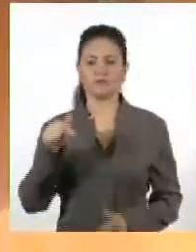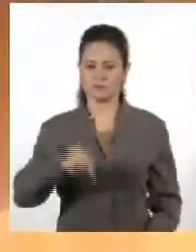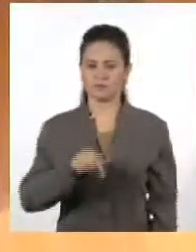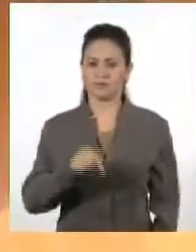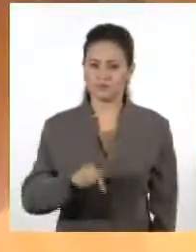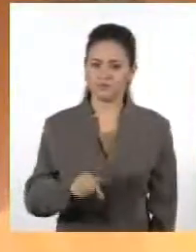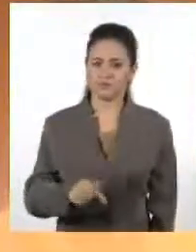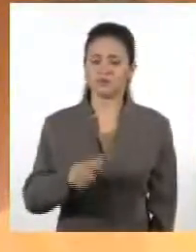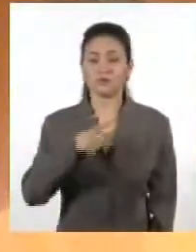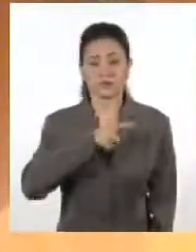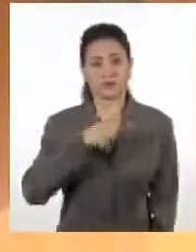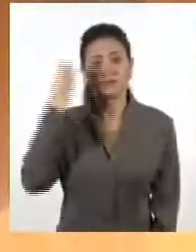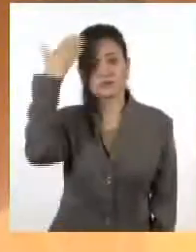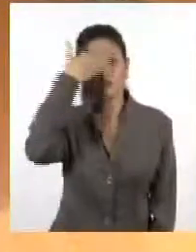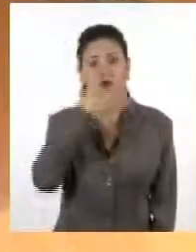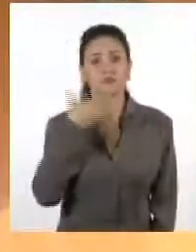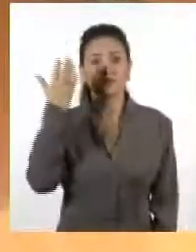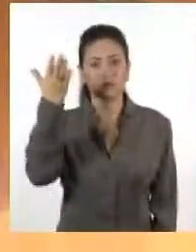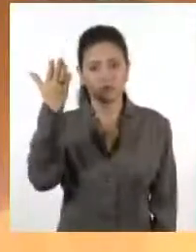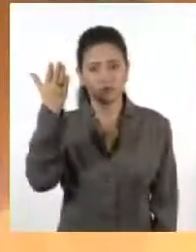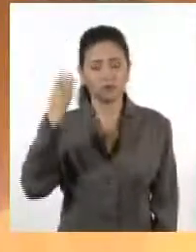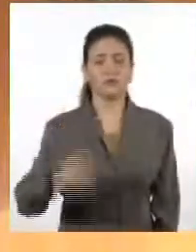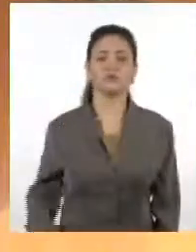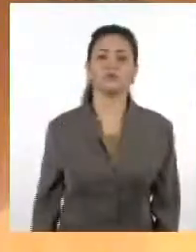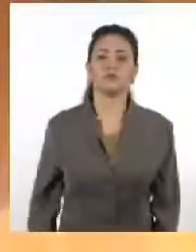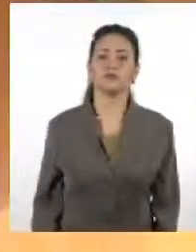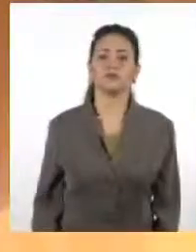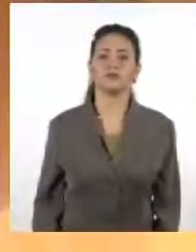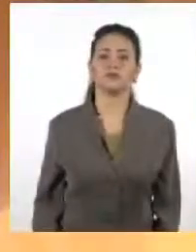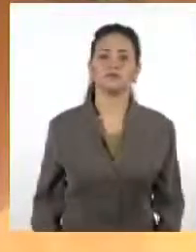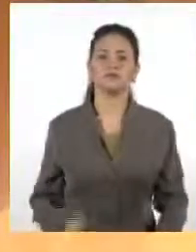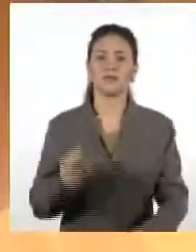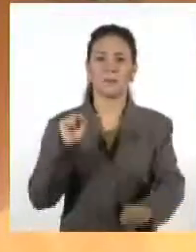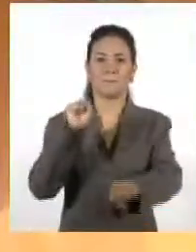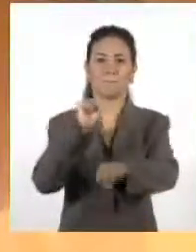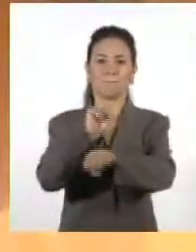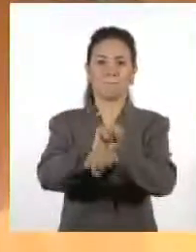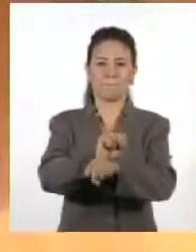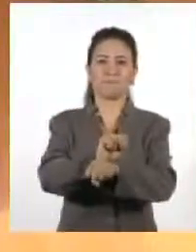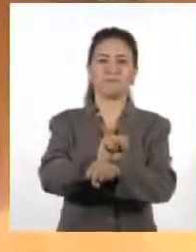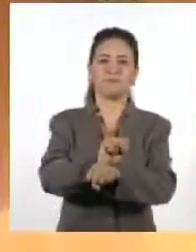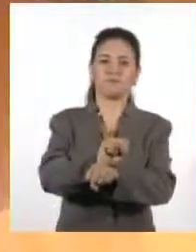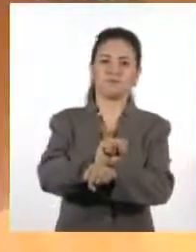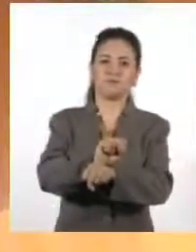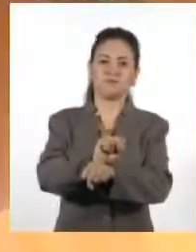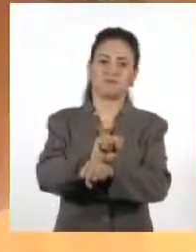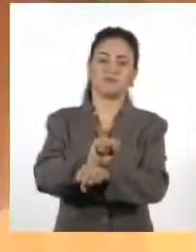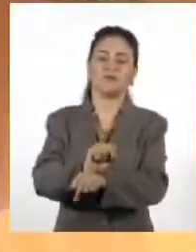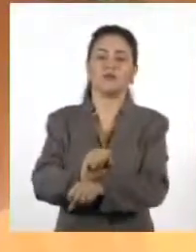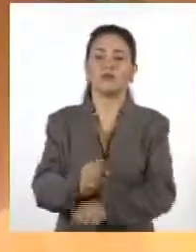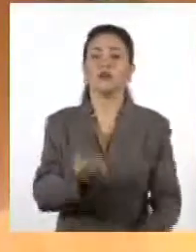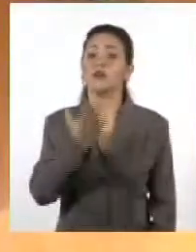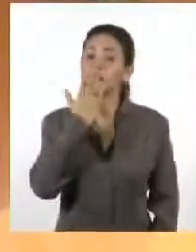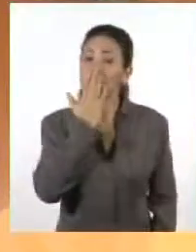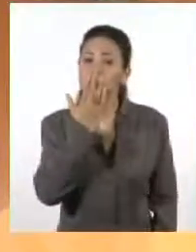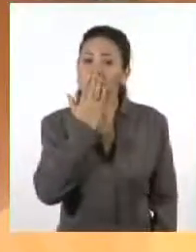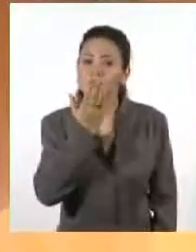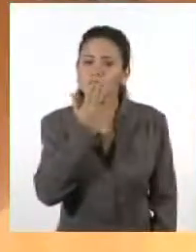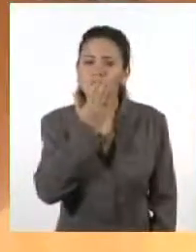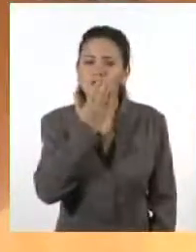na galeria acorrentados vídeos de todas as regiões do